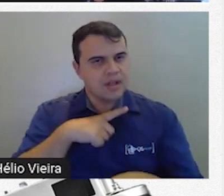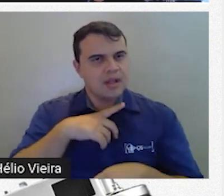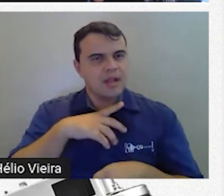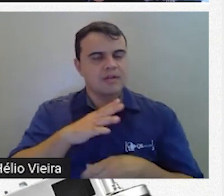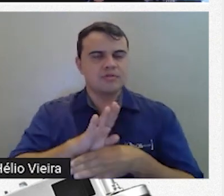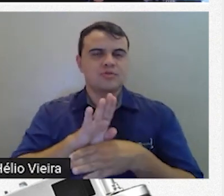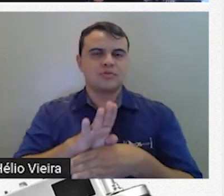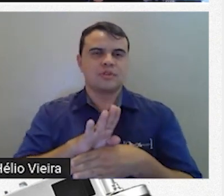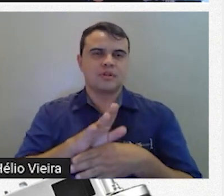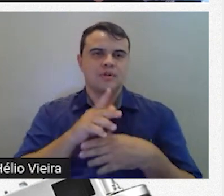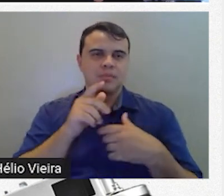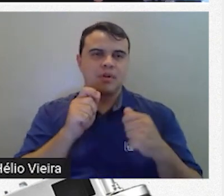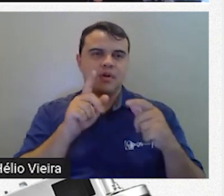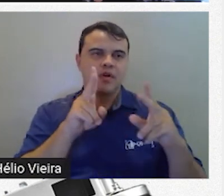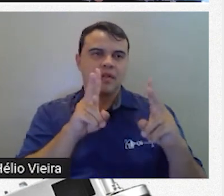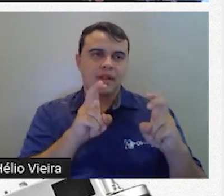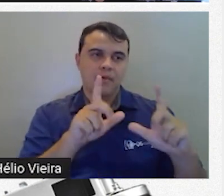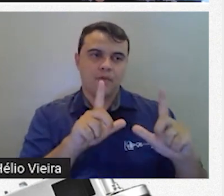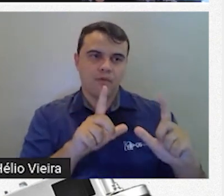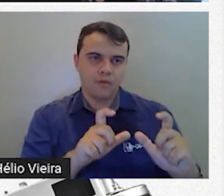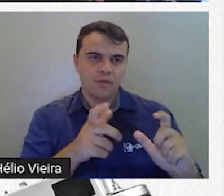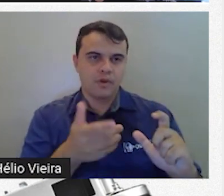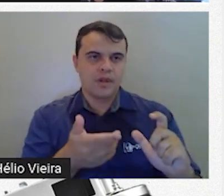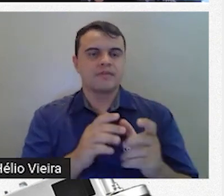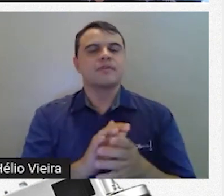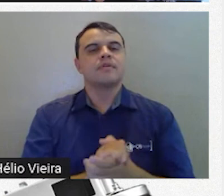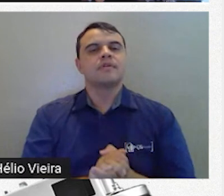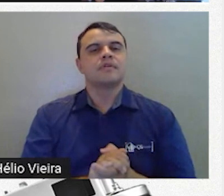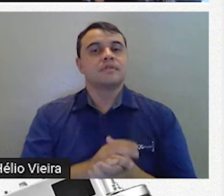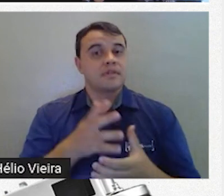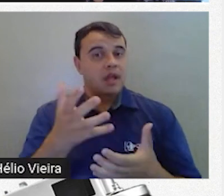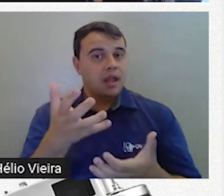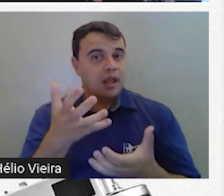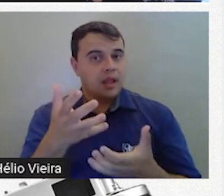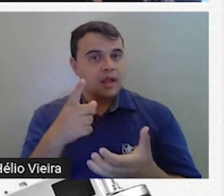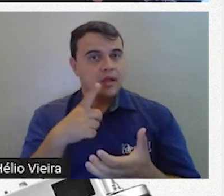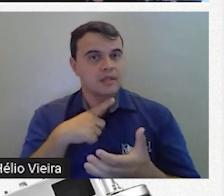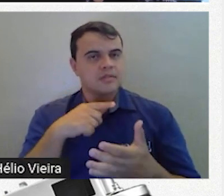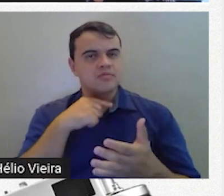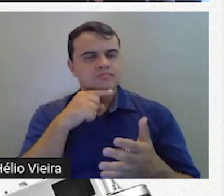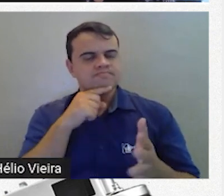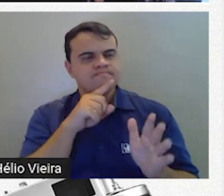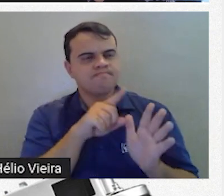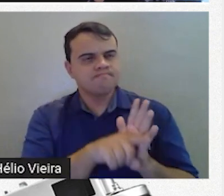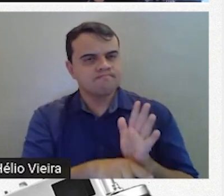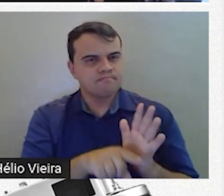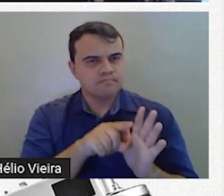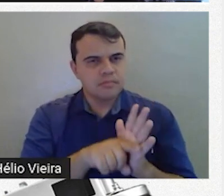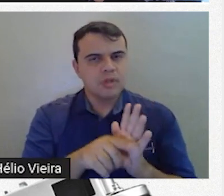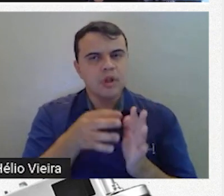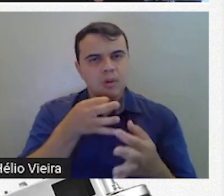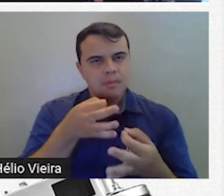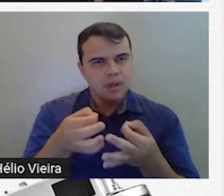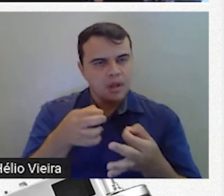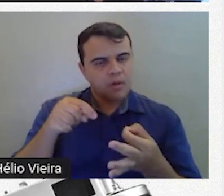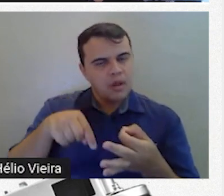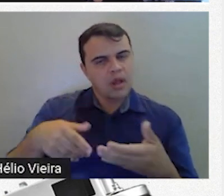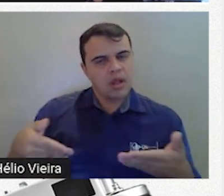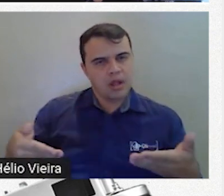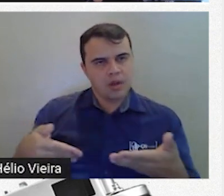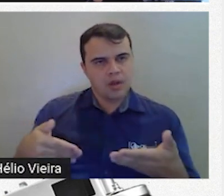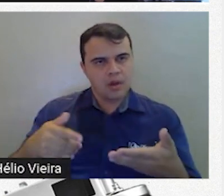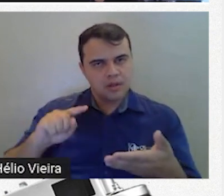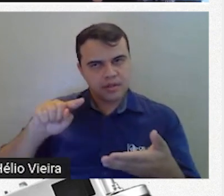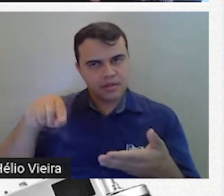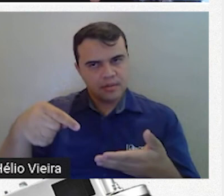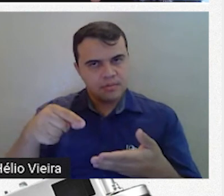pouquinho mais sobre fotografia. Quem quiser deixar alguma pergunta, alguma sugestão para as próximas formações